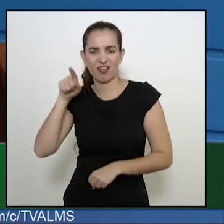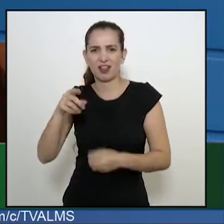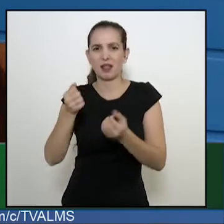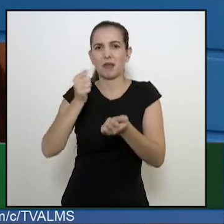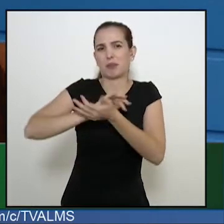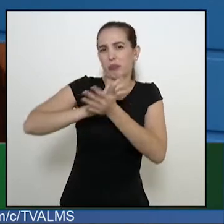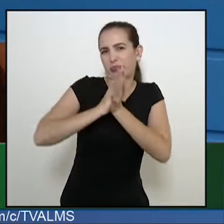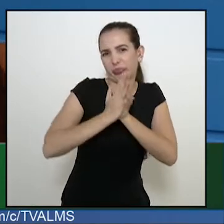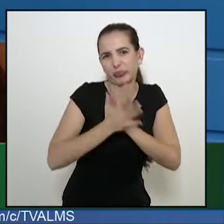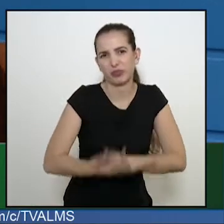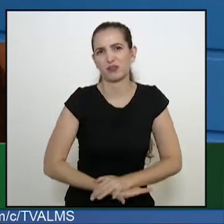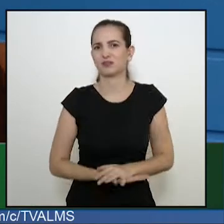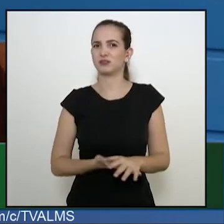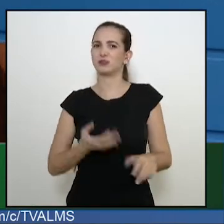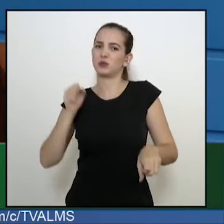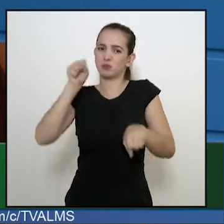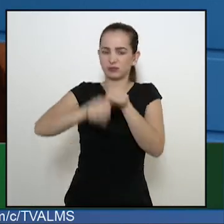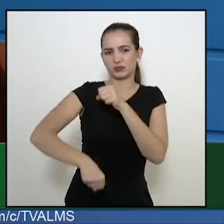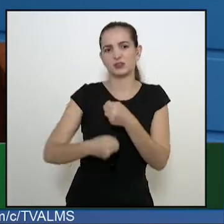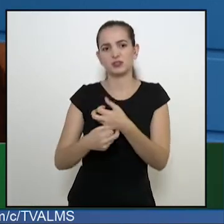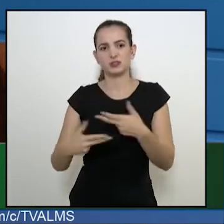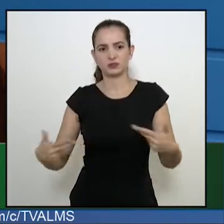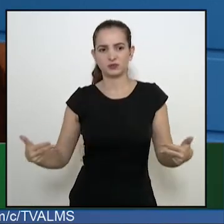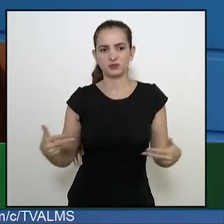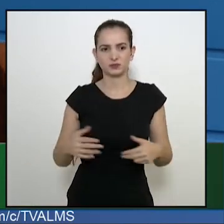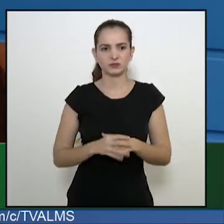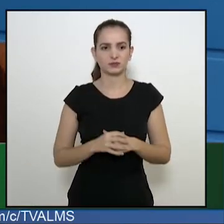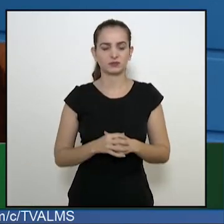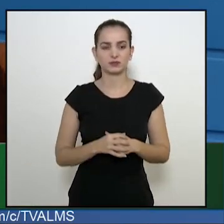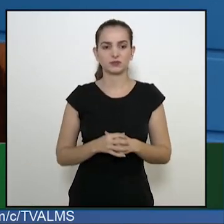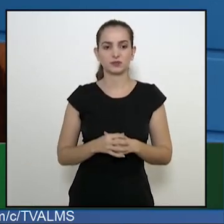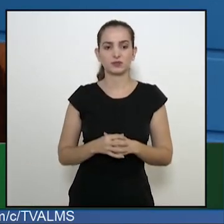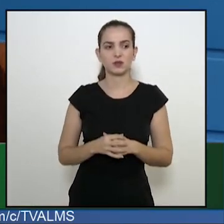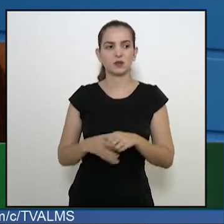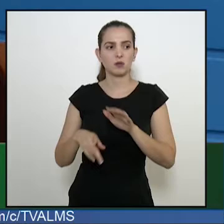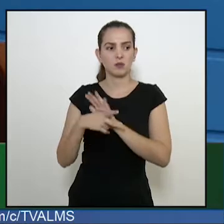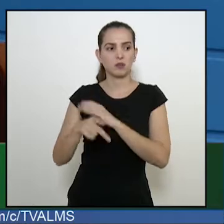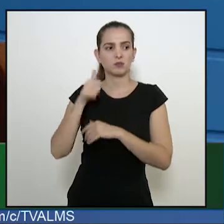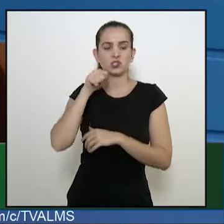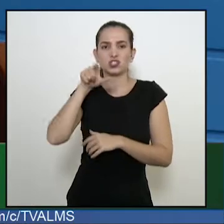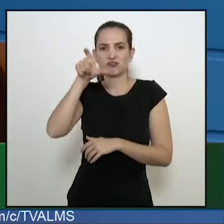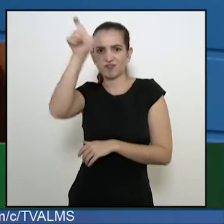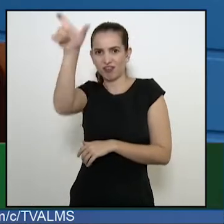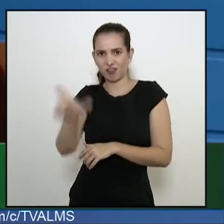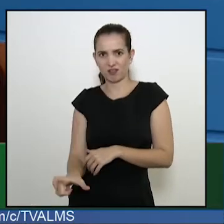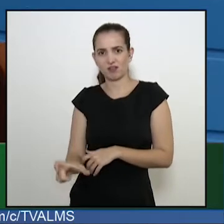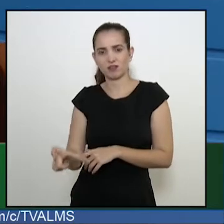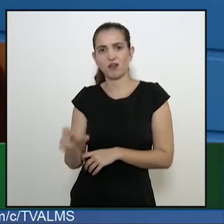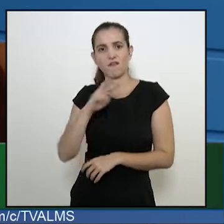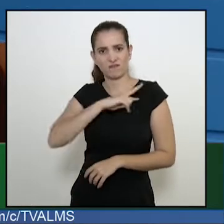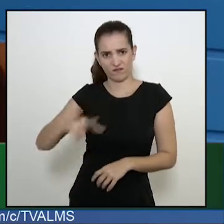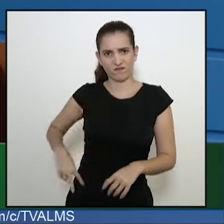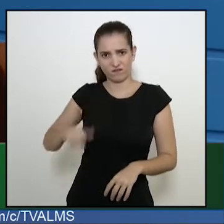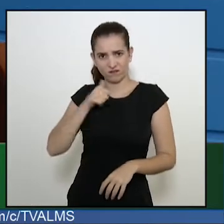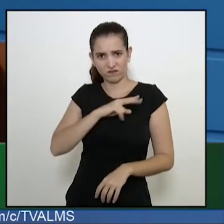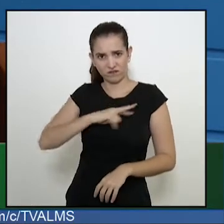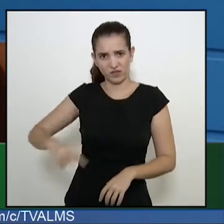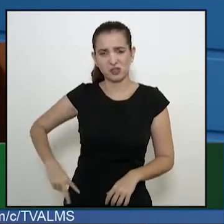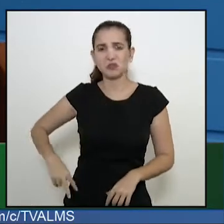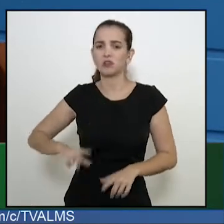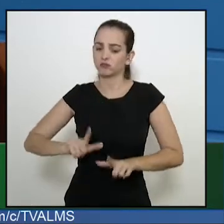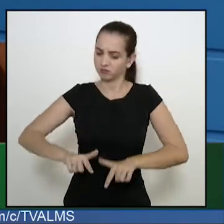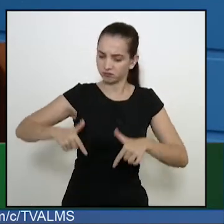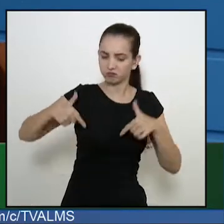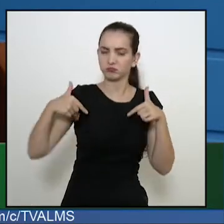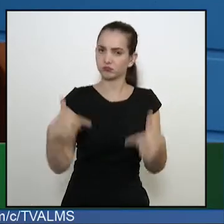destruir, desconstruir a imagem de uma liderança popular que foi forjada na